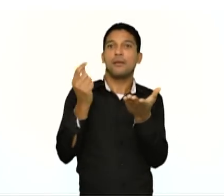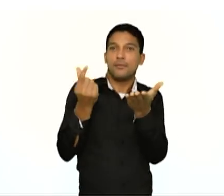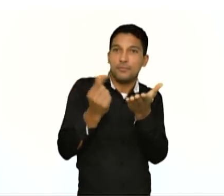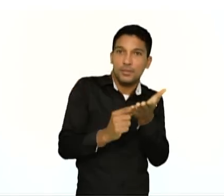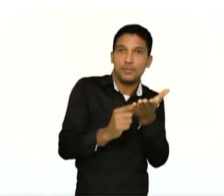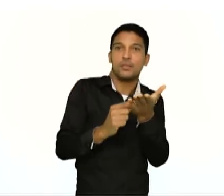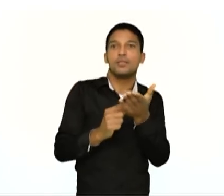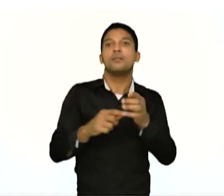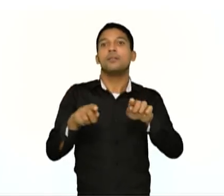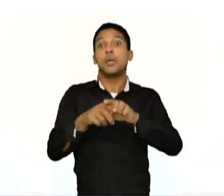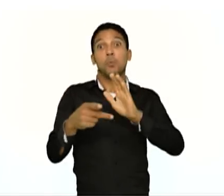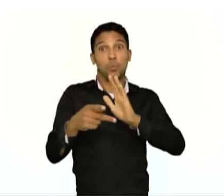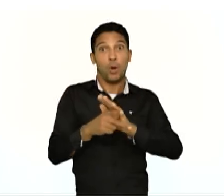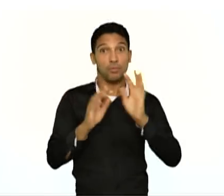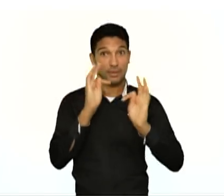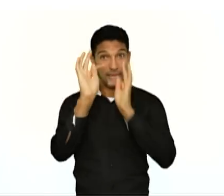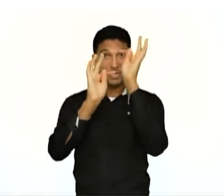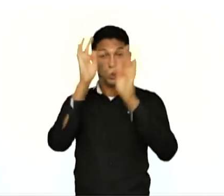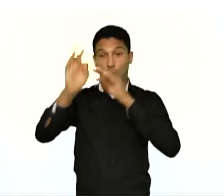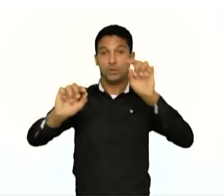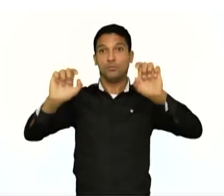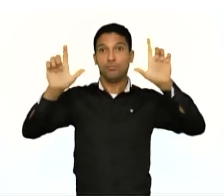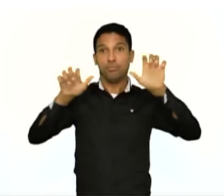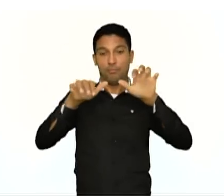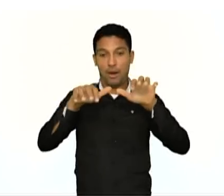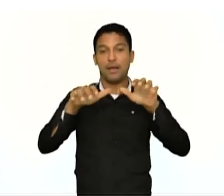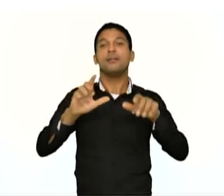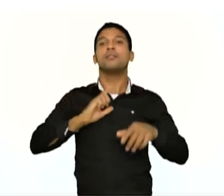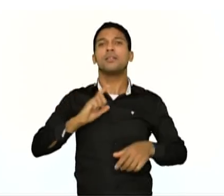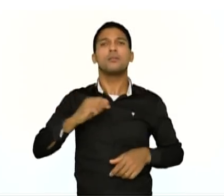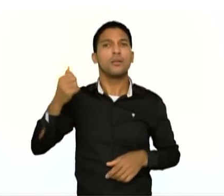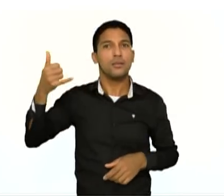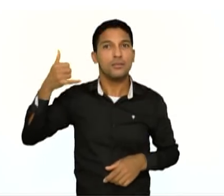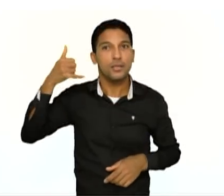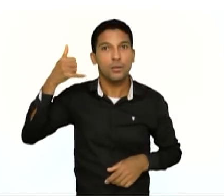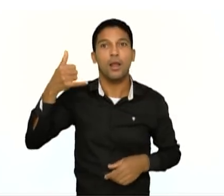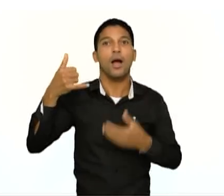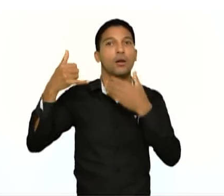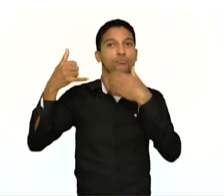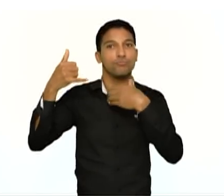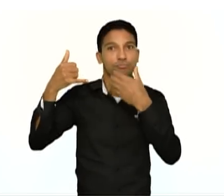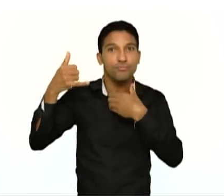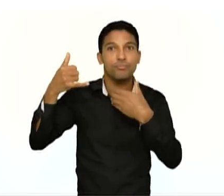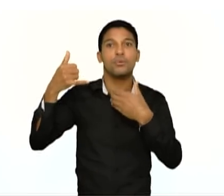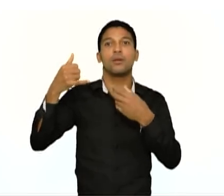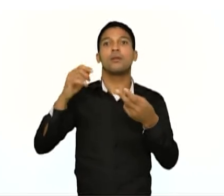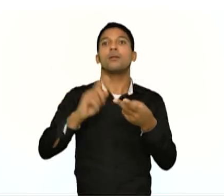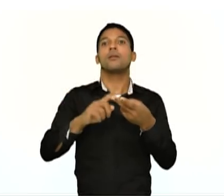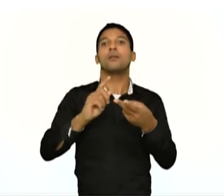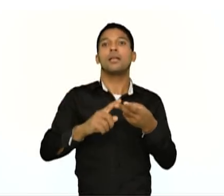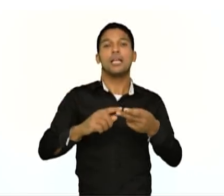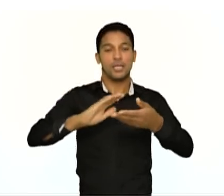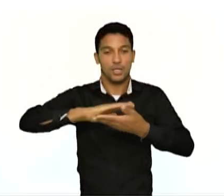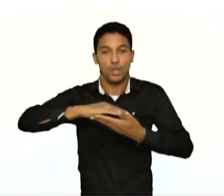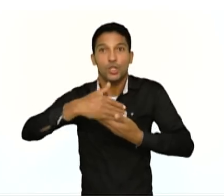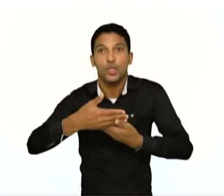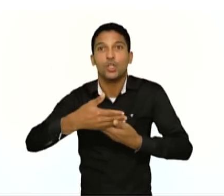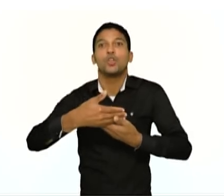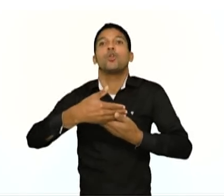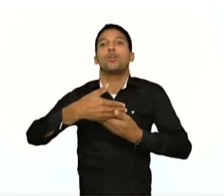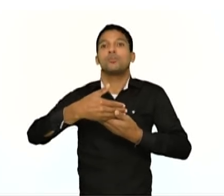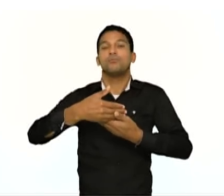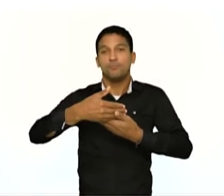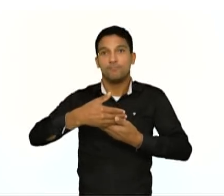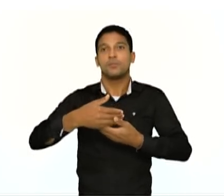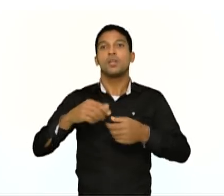digitais disponibilizadas aí nos smartphones, nos iPads, iPhones, né, nos notebooks, né,